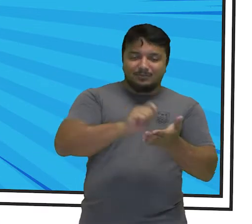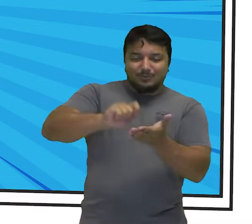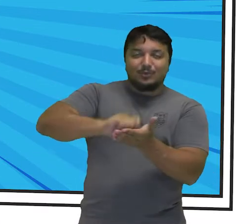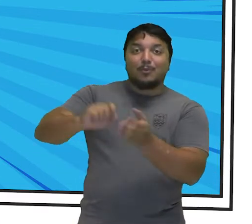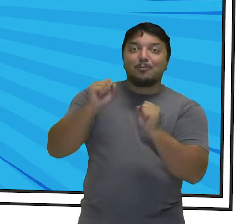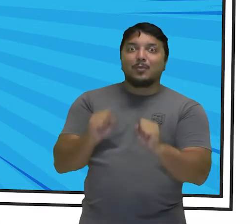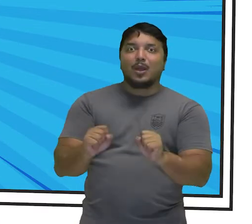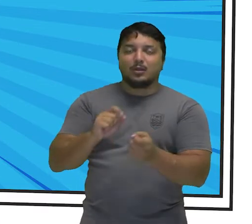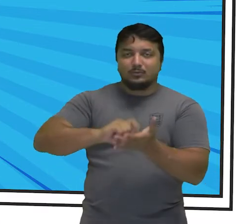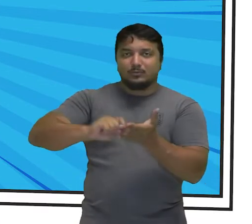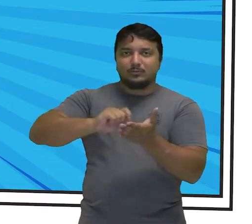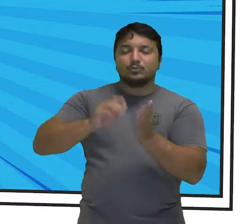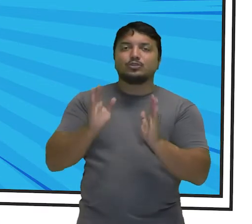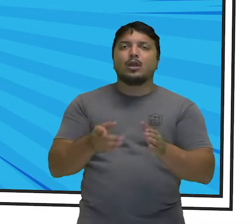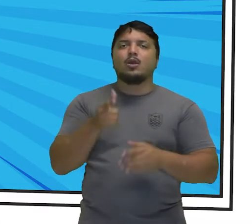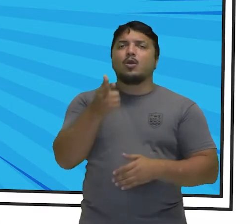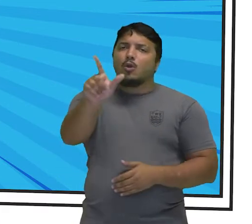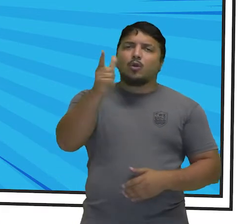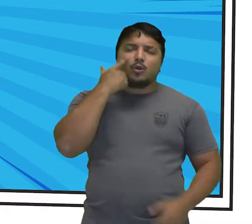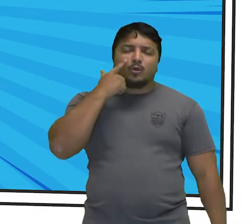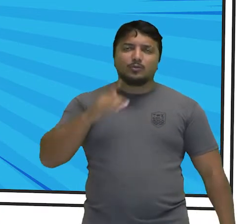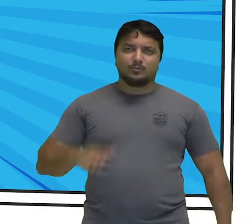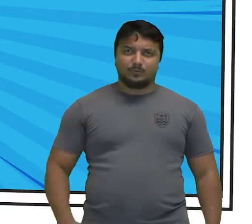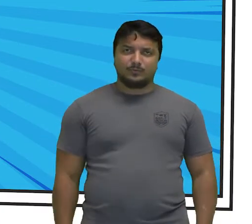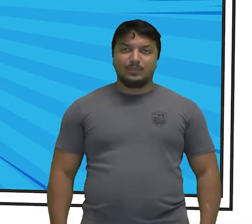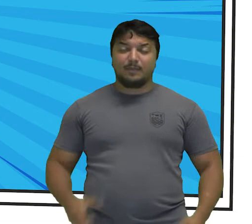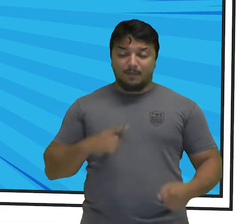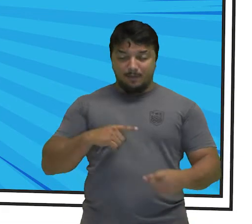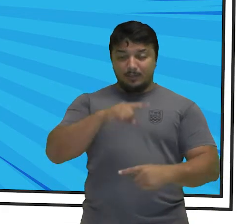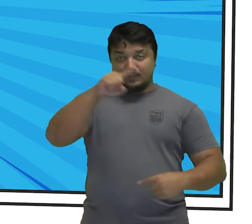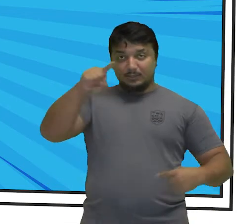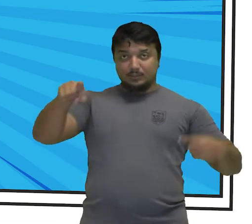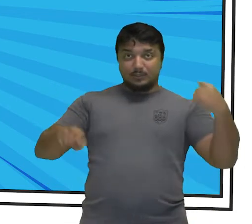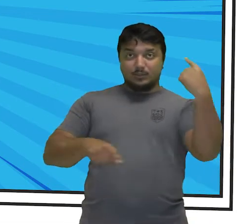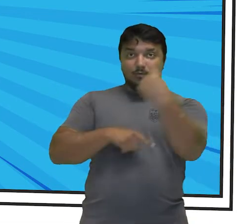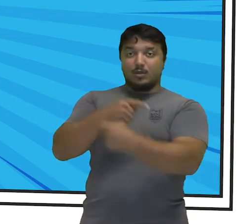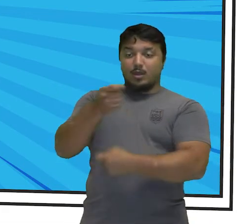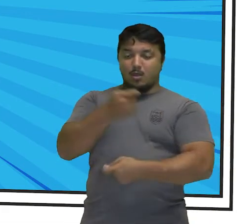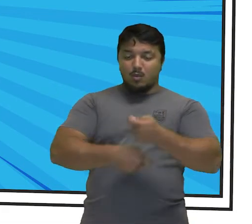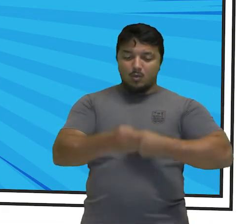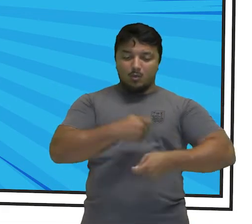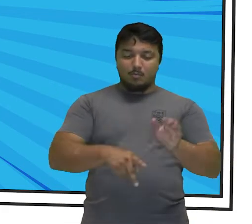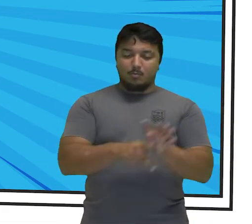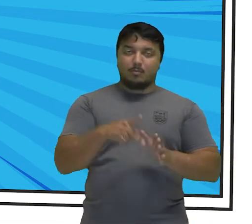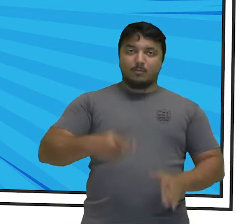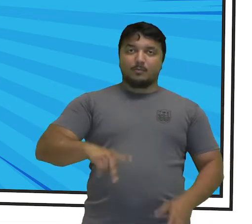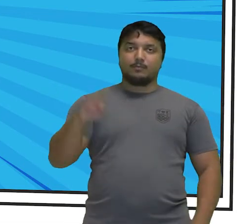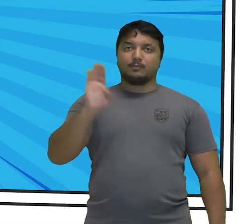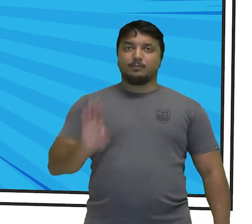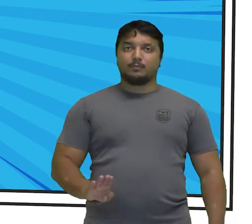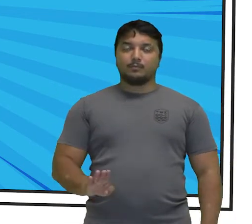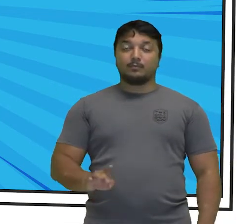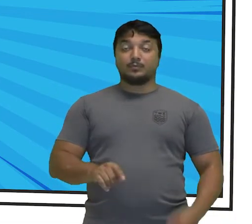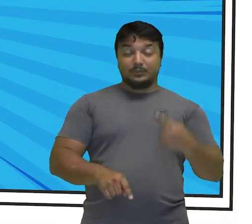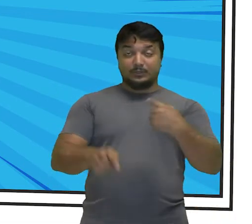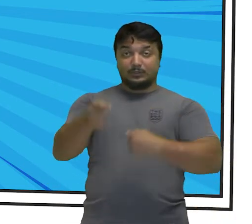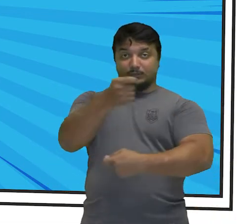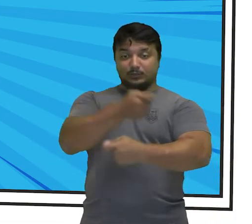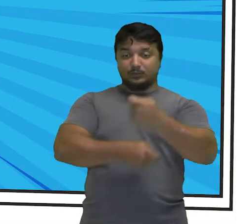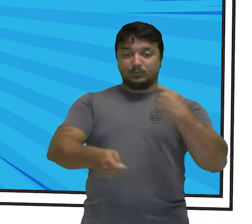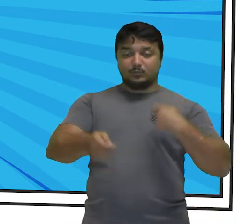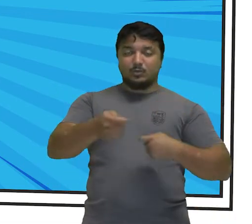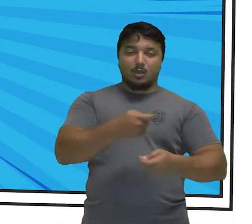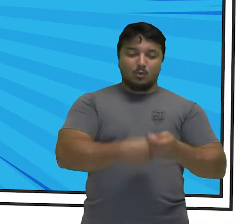e anotou as fases do Brasil, anote outra coisa: ciclos econômicos do Brasil. Mais uma vez,